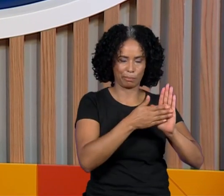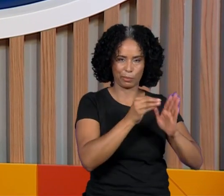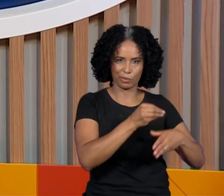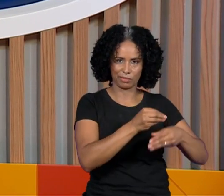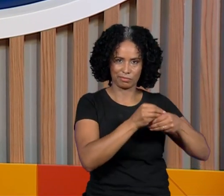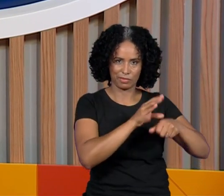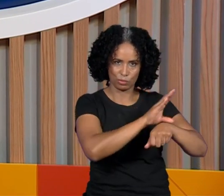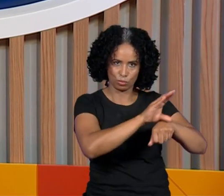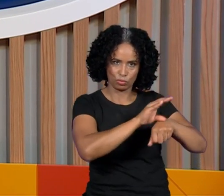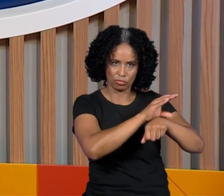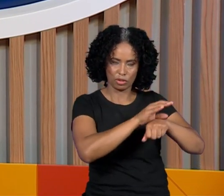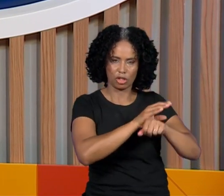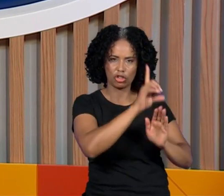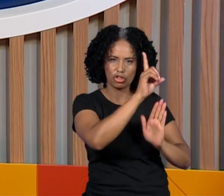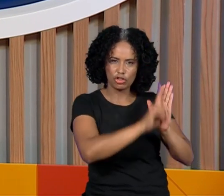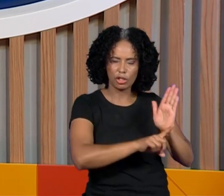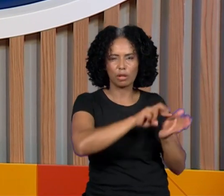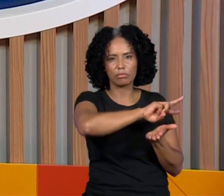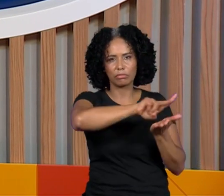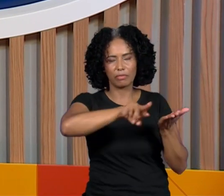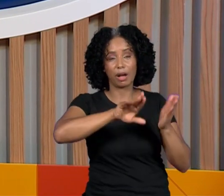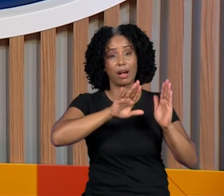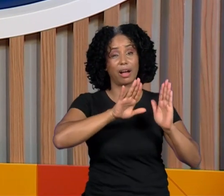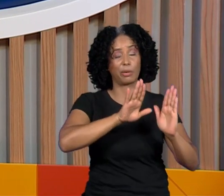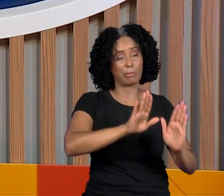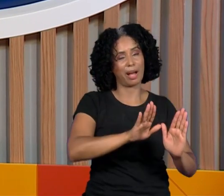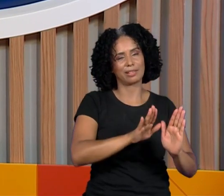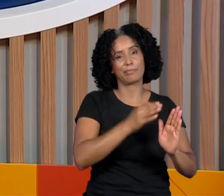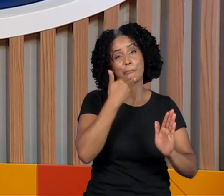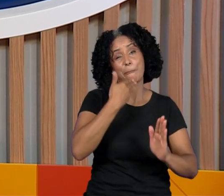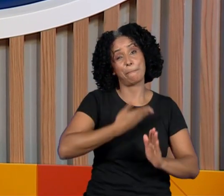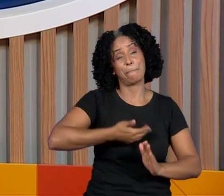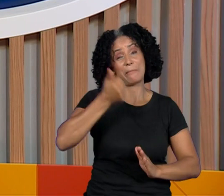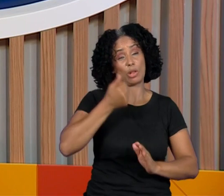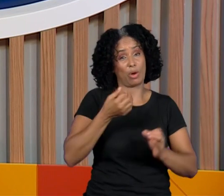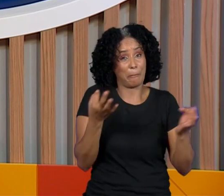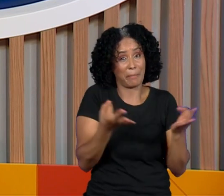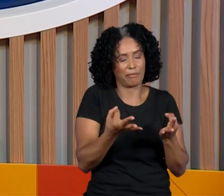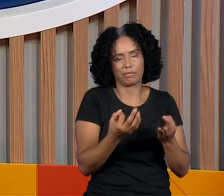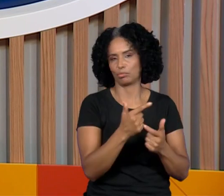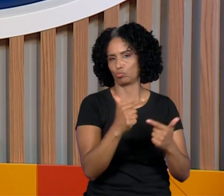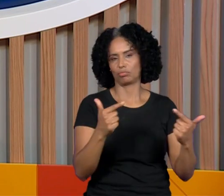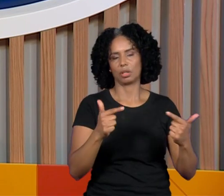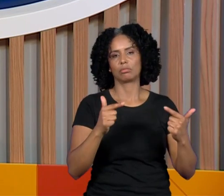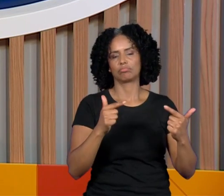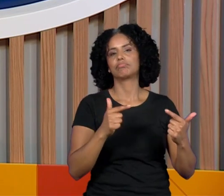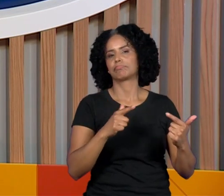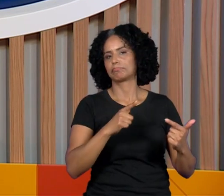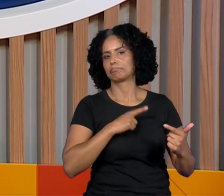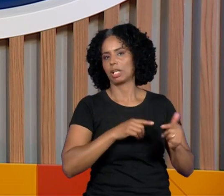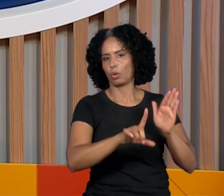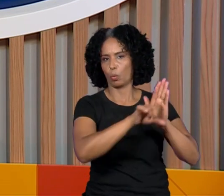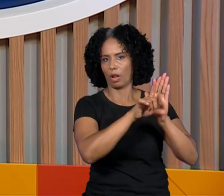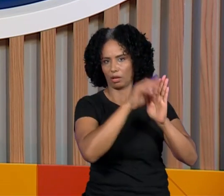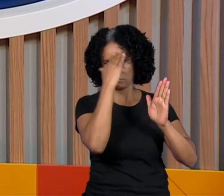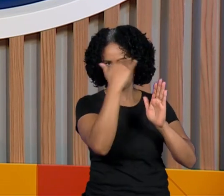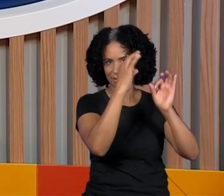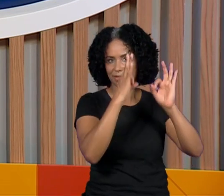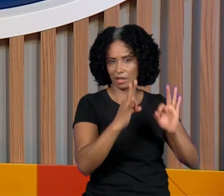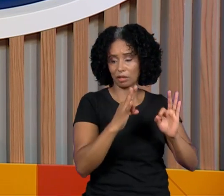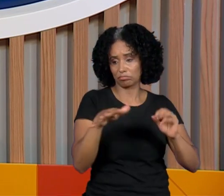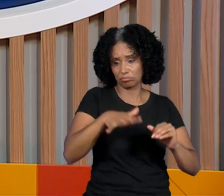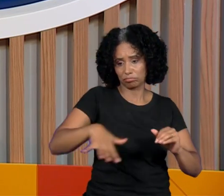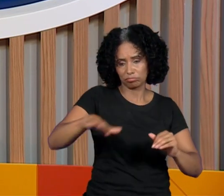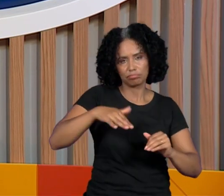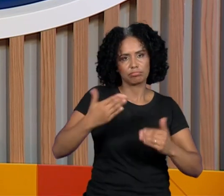muitos direitos, mas não garantiu que a situação melhorasse efetivamente. Com a PEC, os trabalhadores domésticos passaram a ter os mesmos direitos